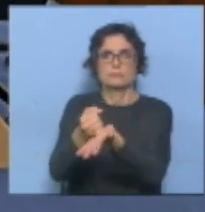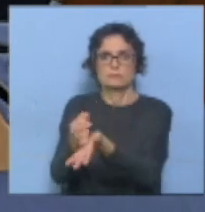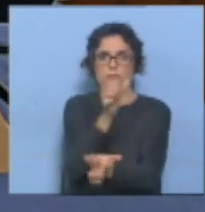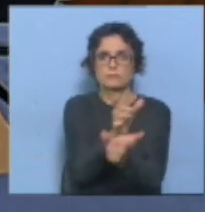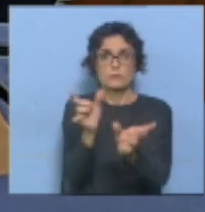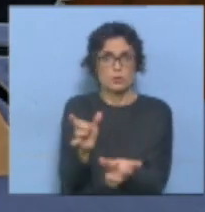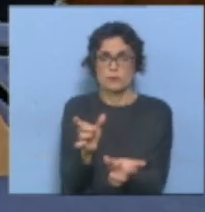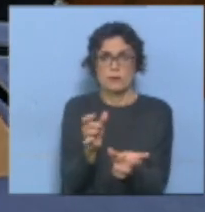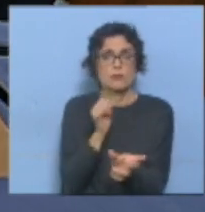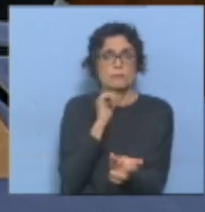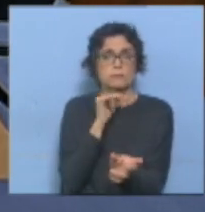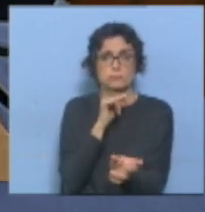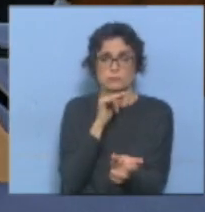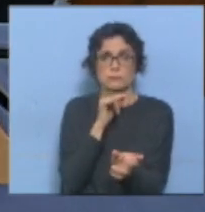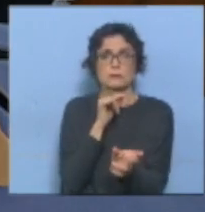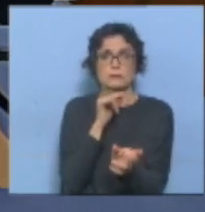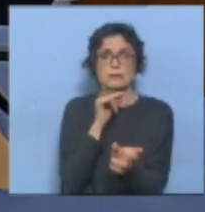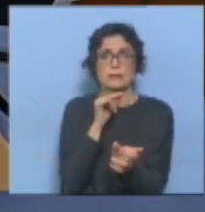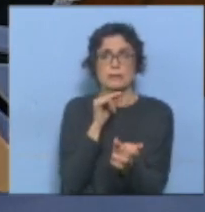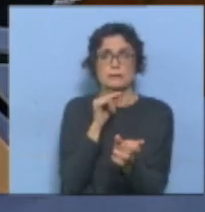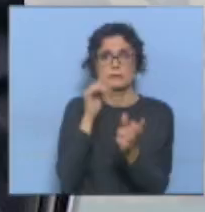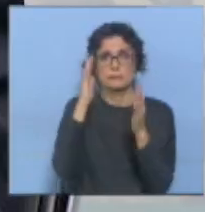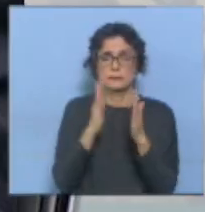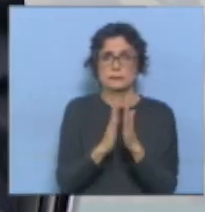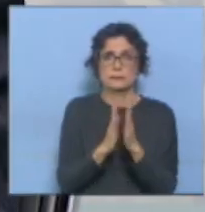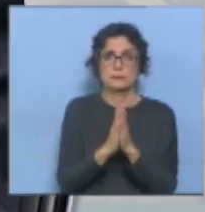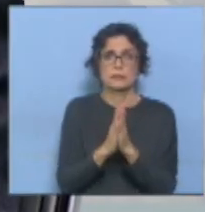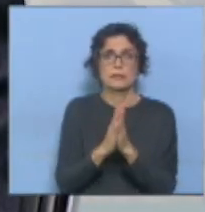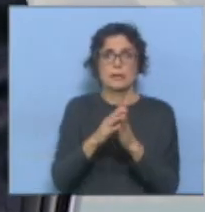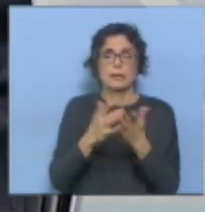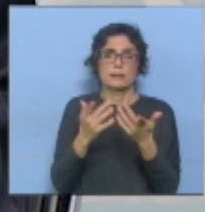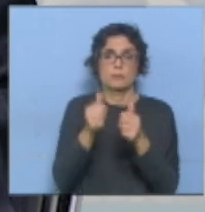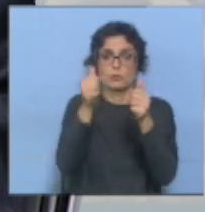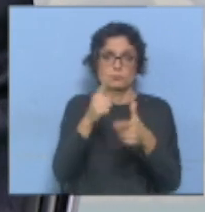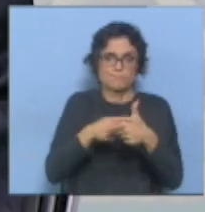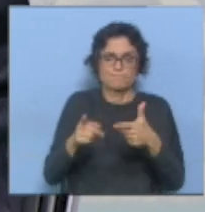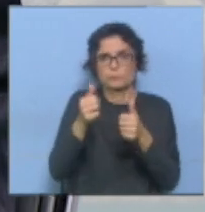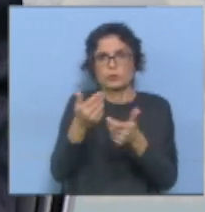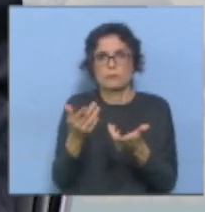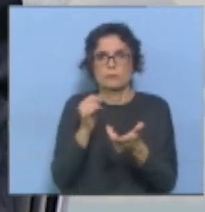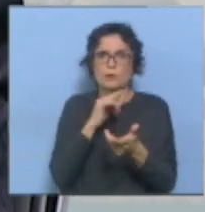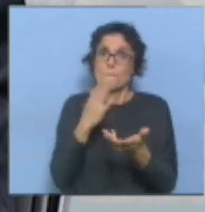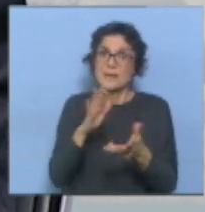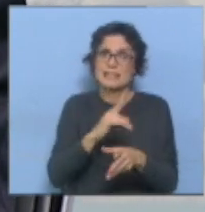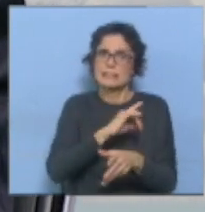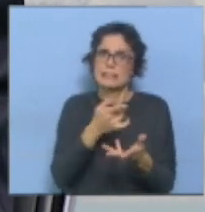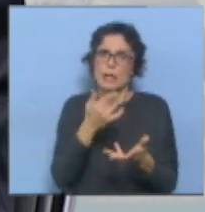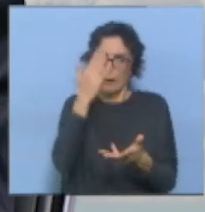a possibilidade dos bons colégios e das boas médias, têm de facto potencial